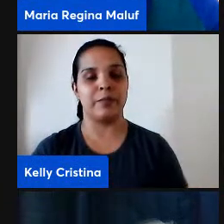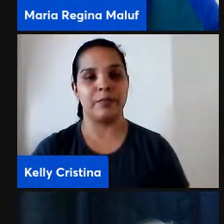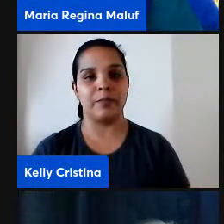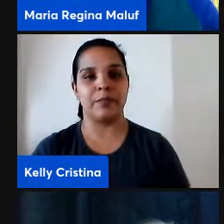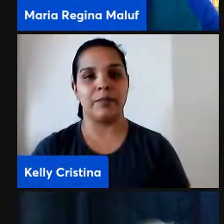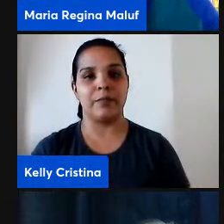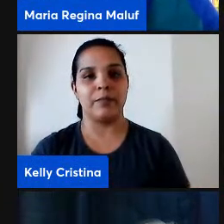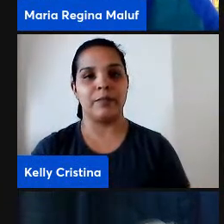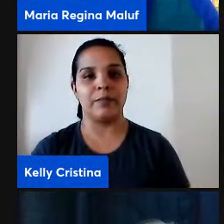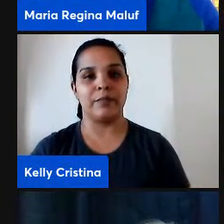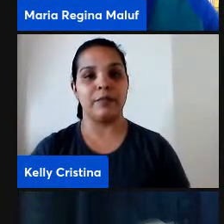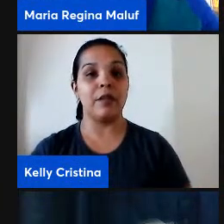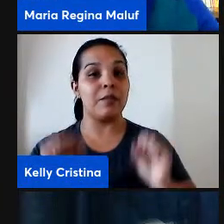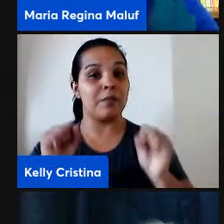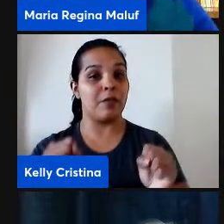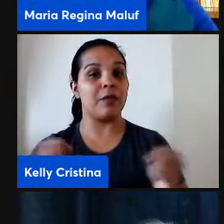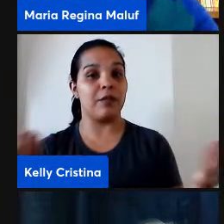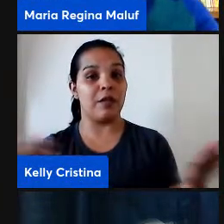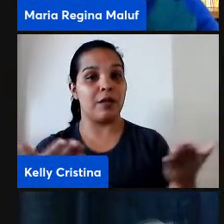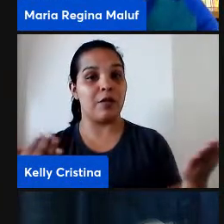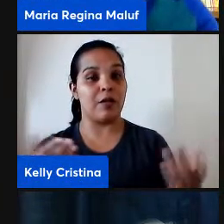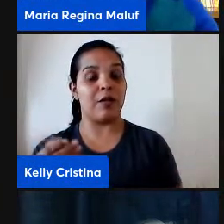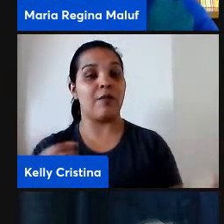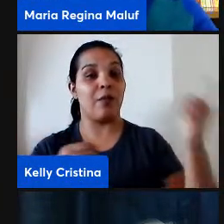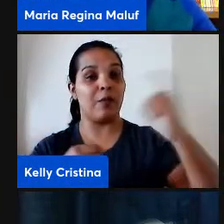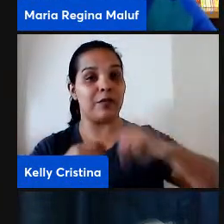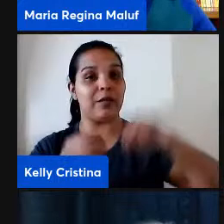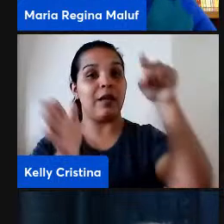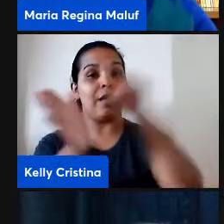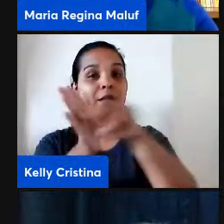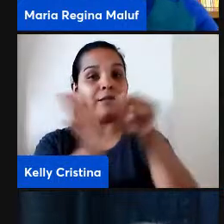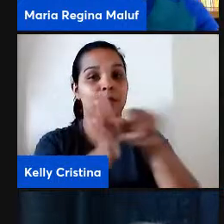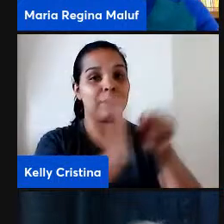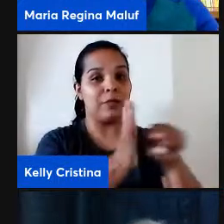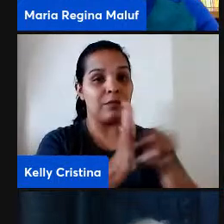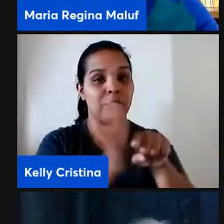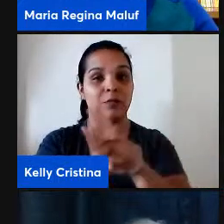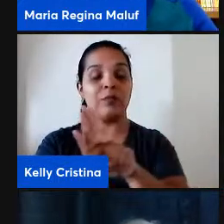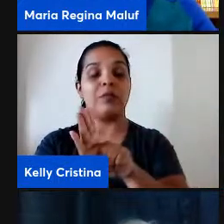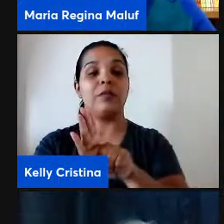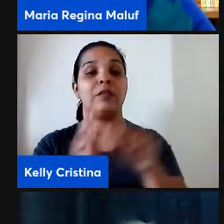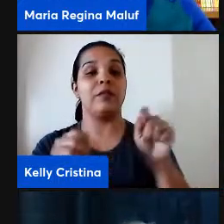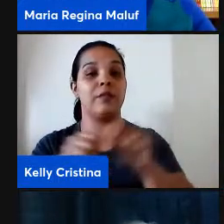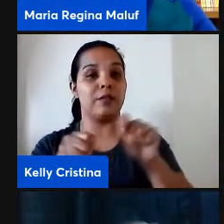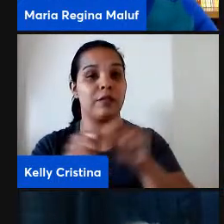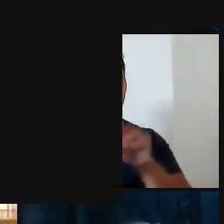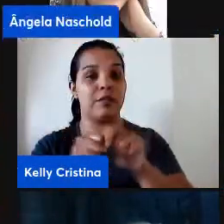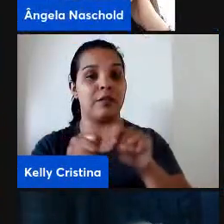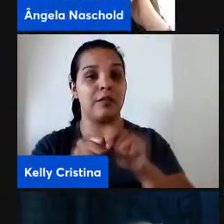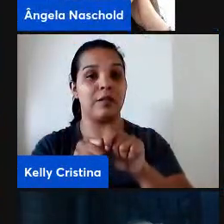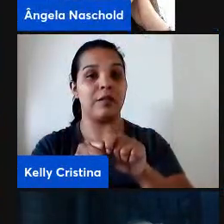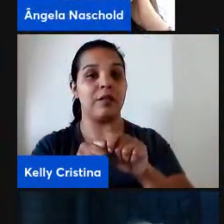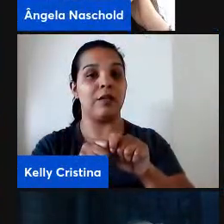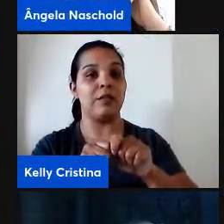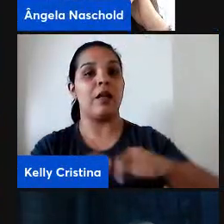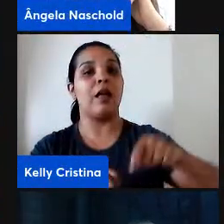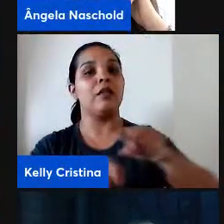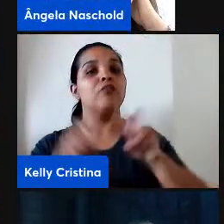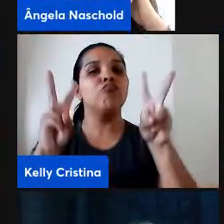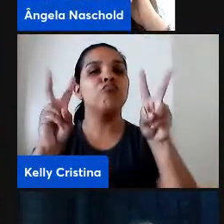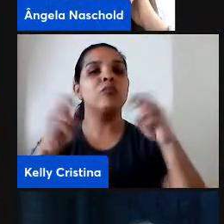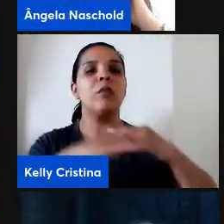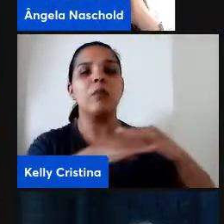E acho que a gente pode, então, agora retomar as perguntas, né, que eles fizeram, que são no entorno da equidade,